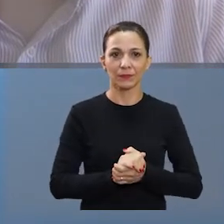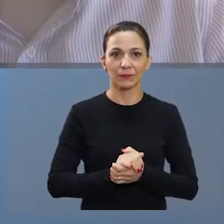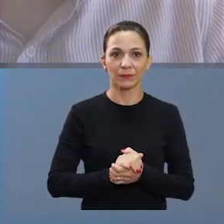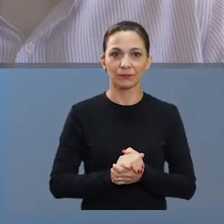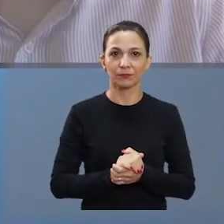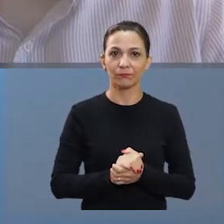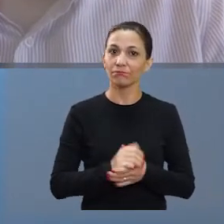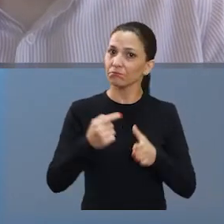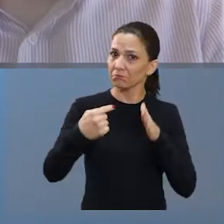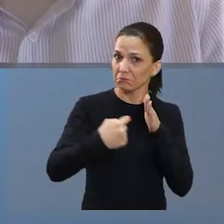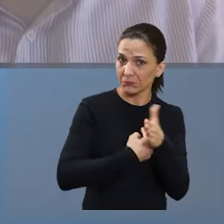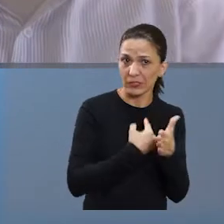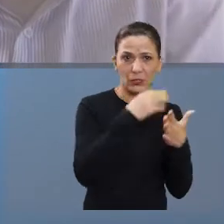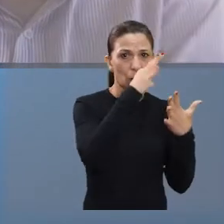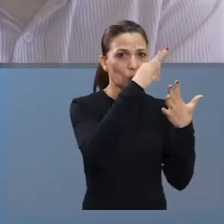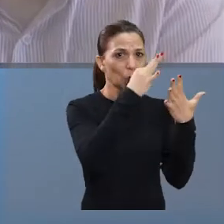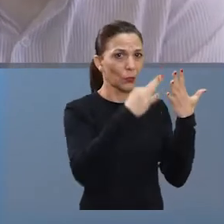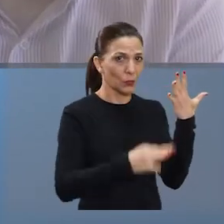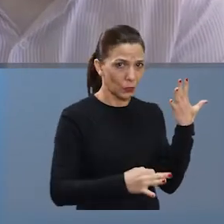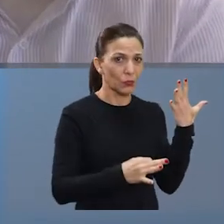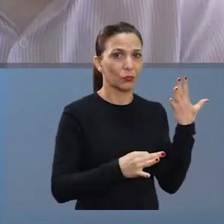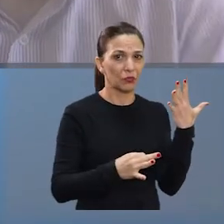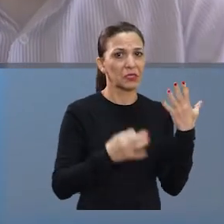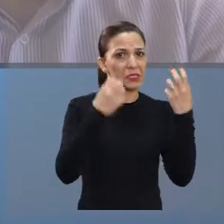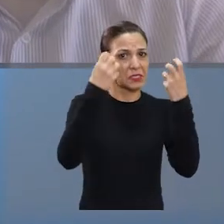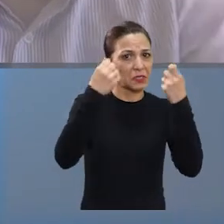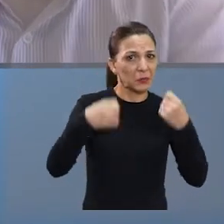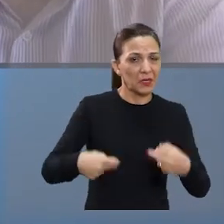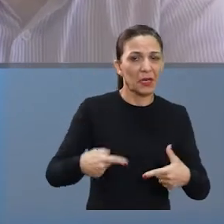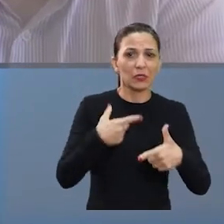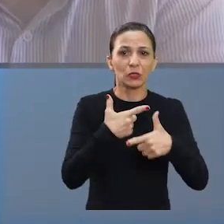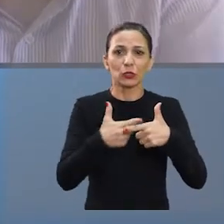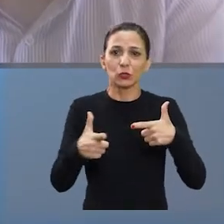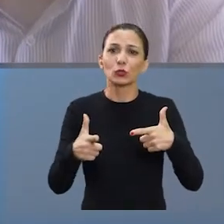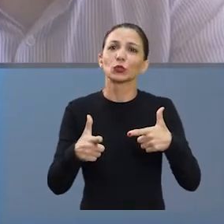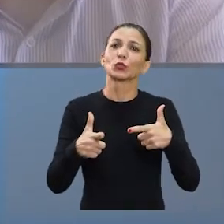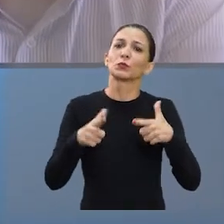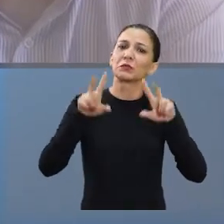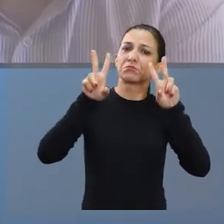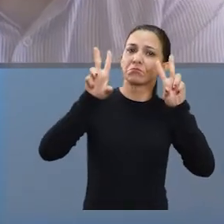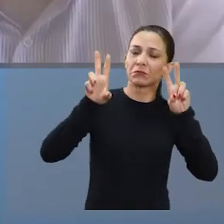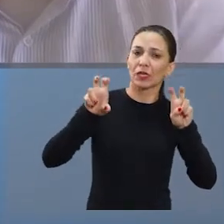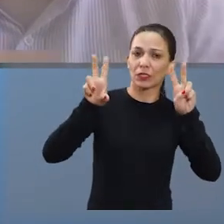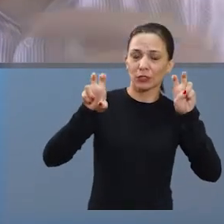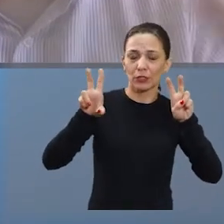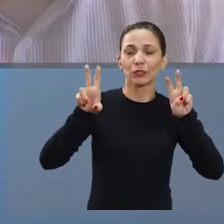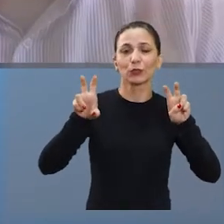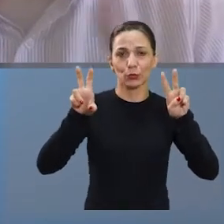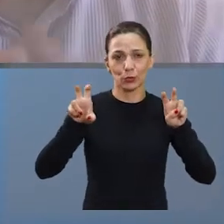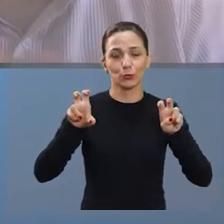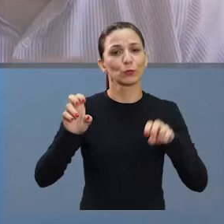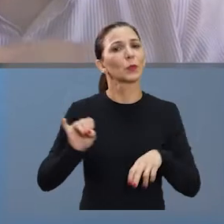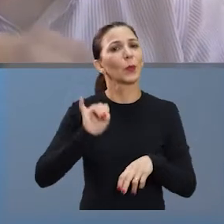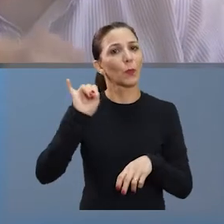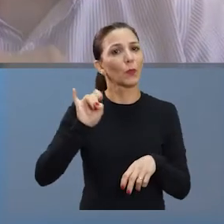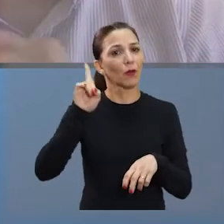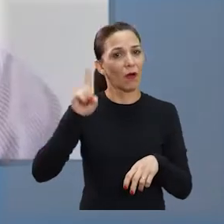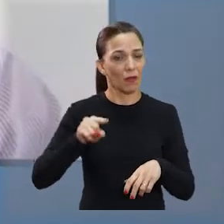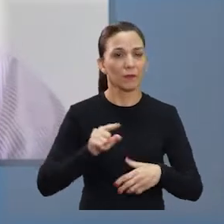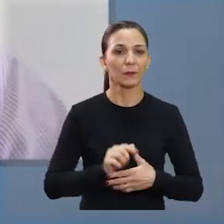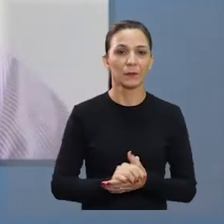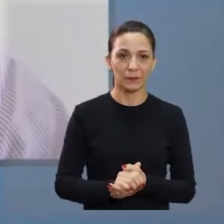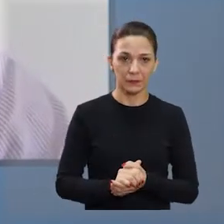agora? Perfeito, acho que essa sua pergunta a gente consegue explicar bastante coisa sobre o que está